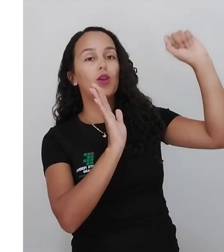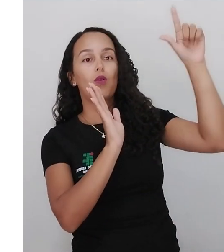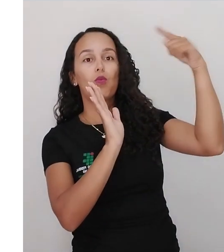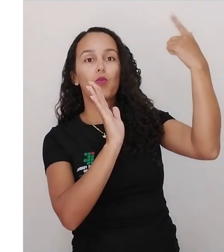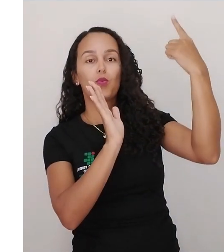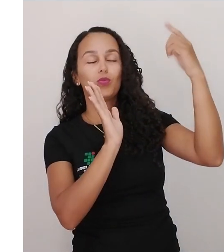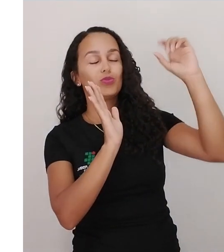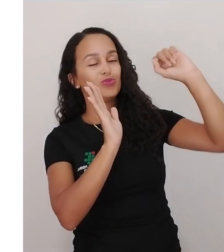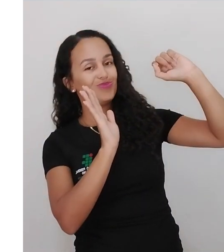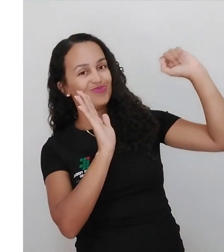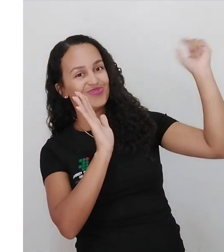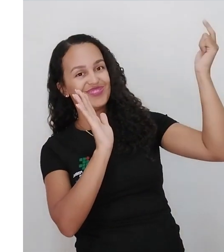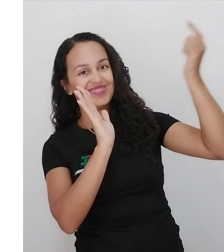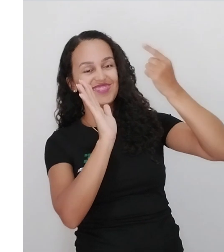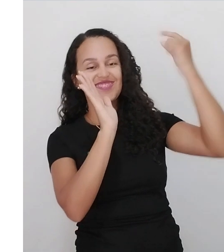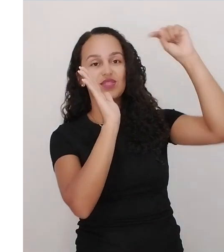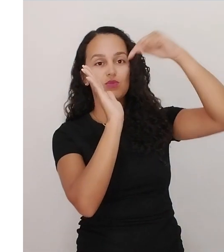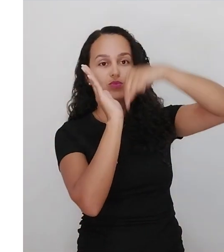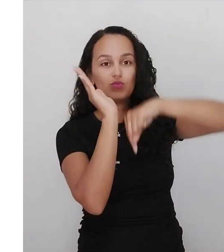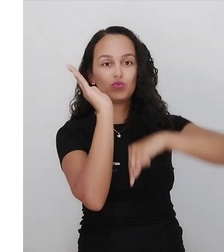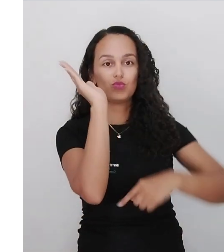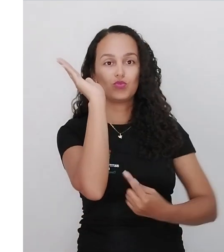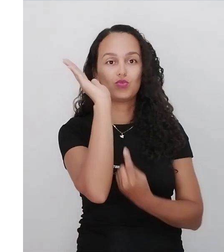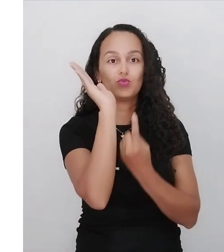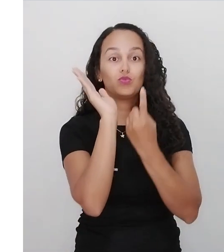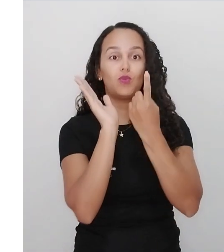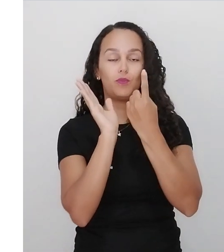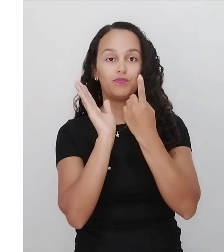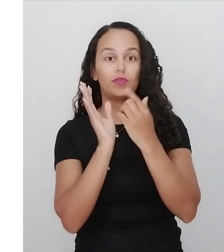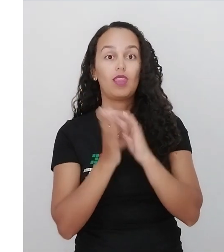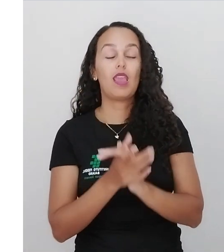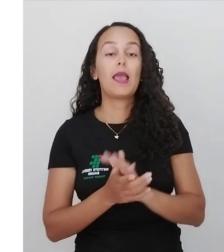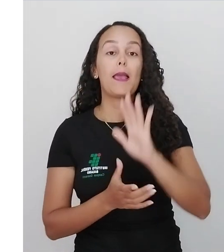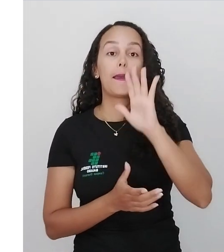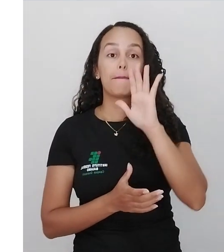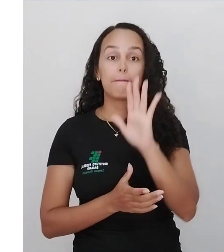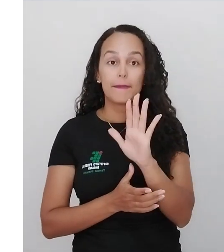eles liberavam, né, esse oxigênio.